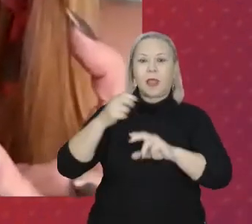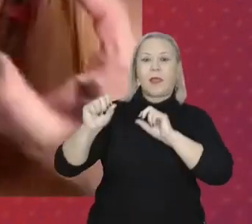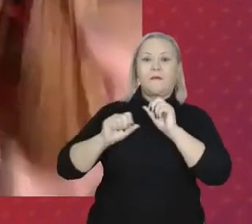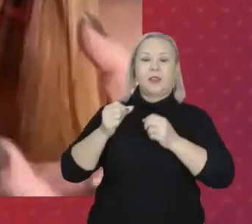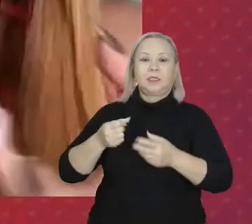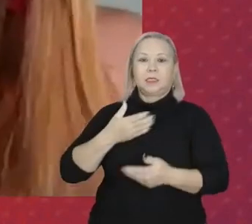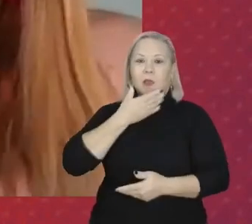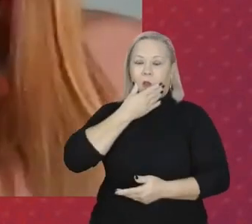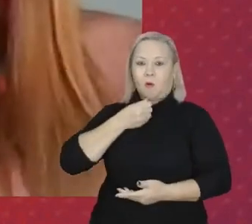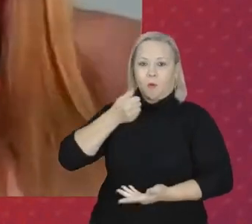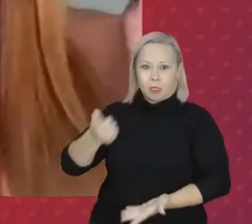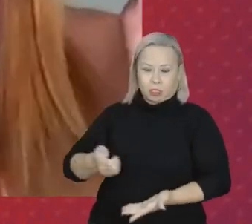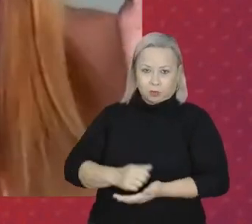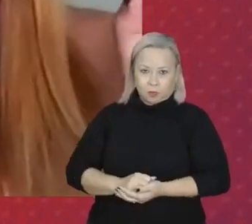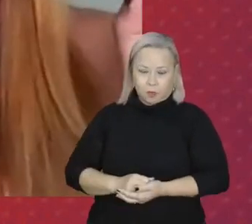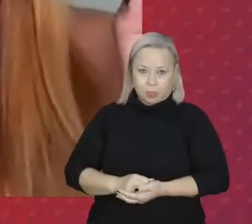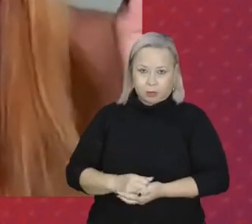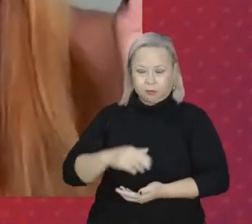sociedade patriarcal,